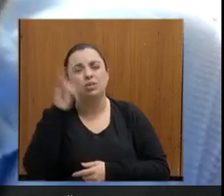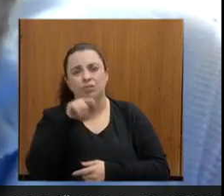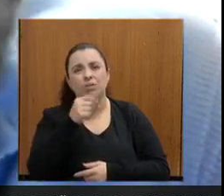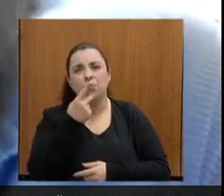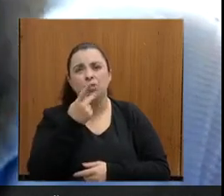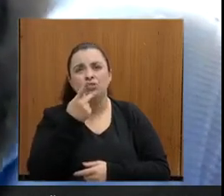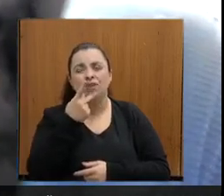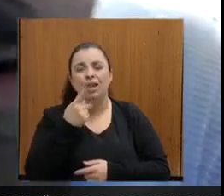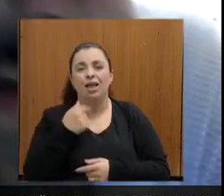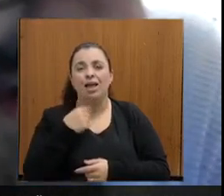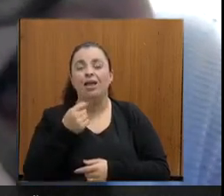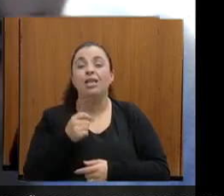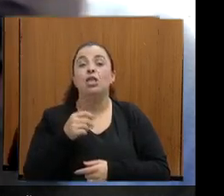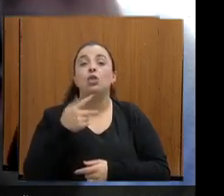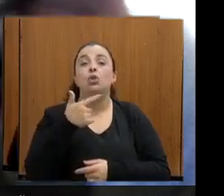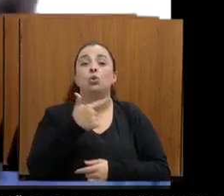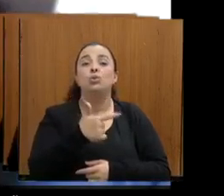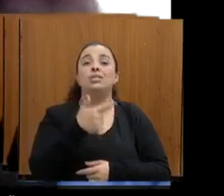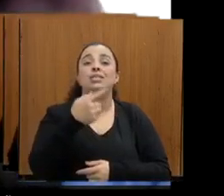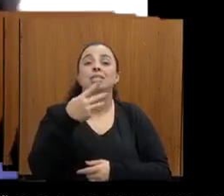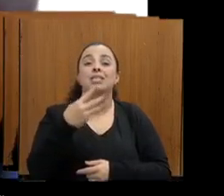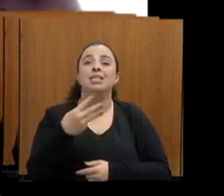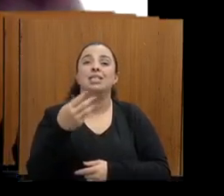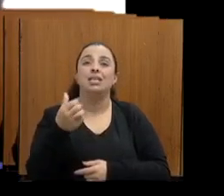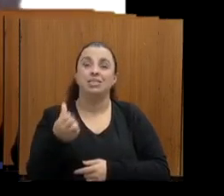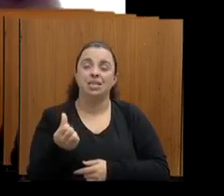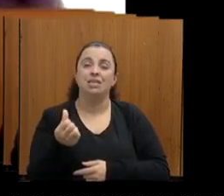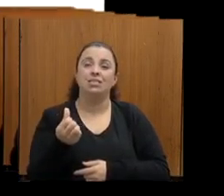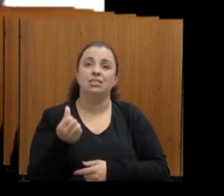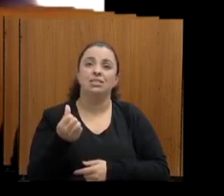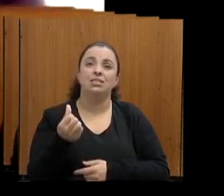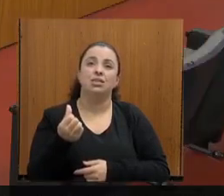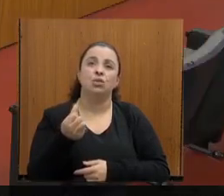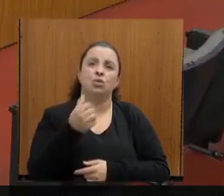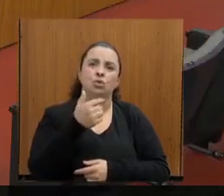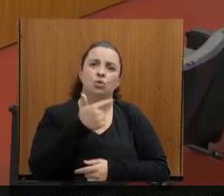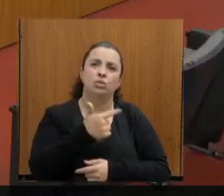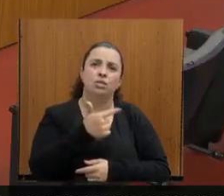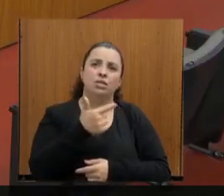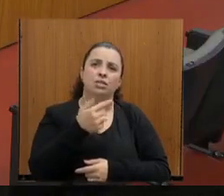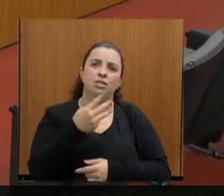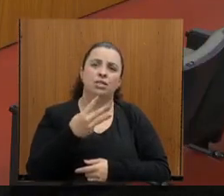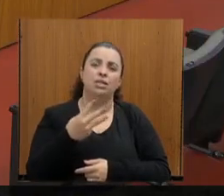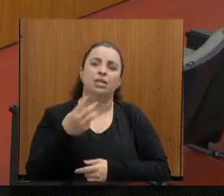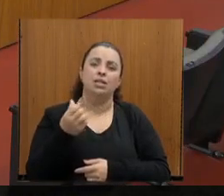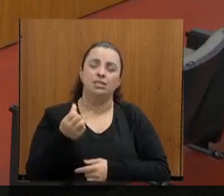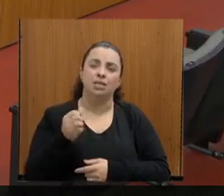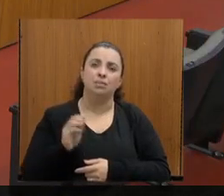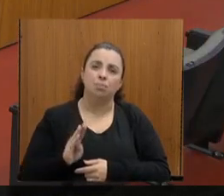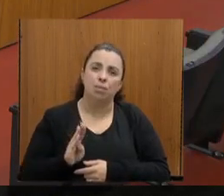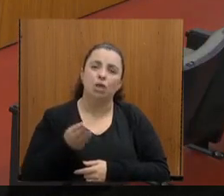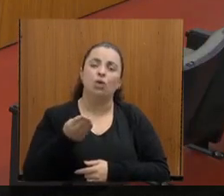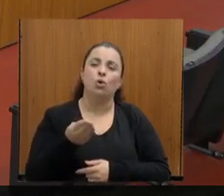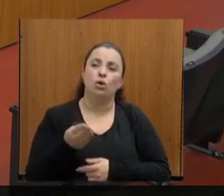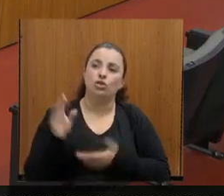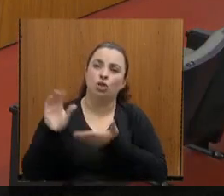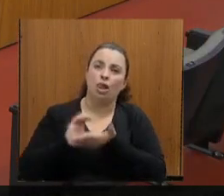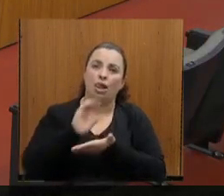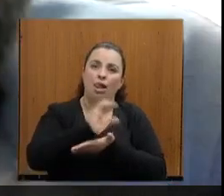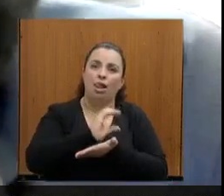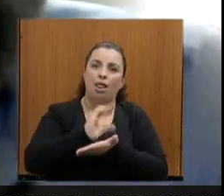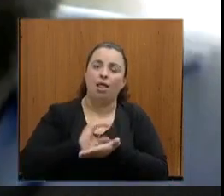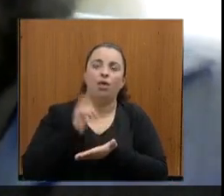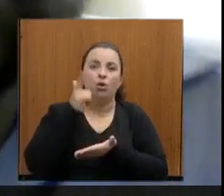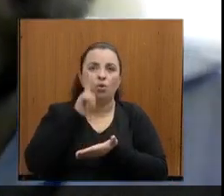problema ele importar minha fala mais de 236 Deputado 235 cada vez que podem encontro com nosso